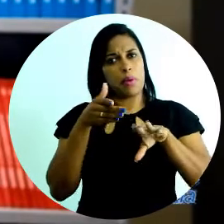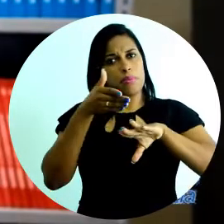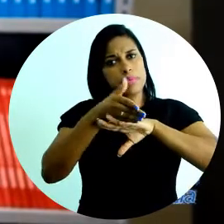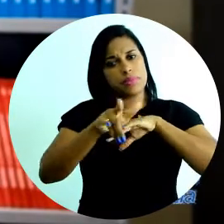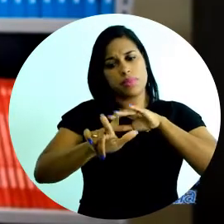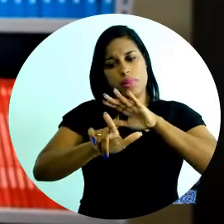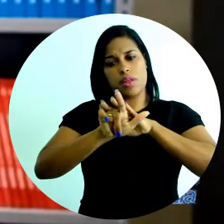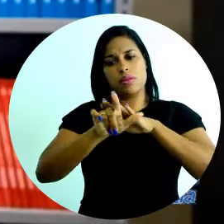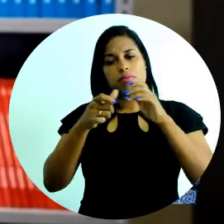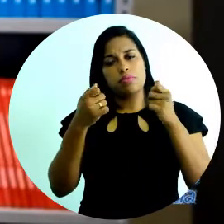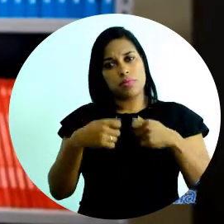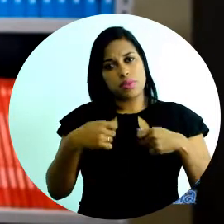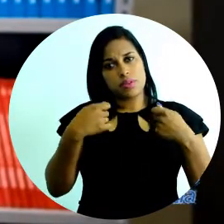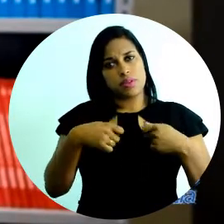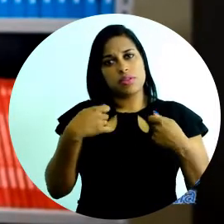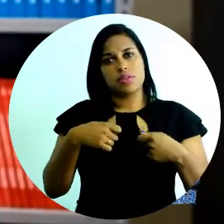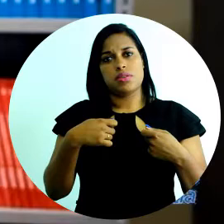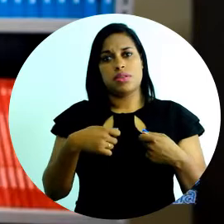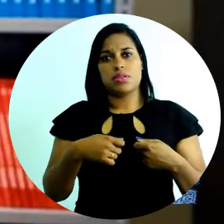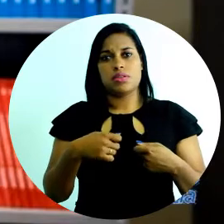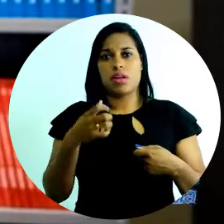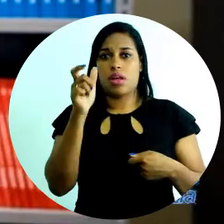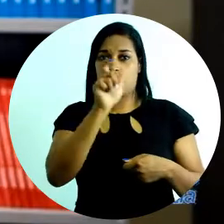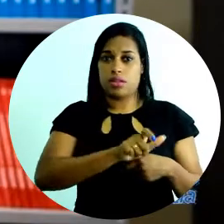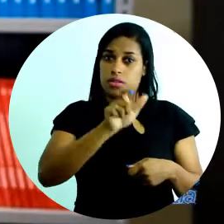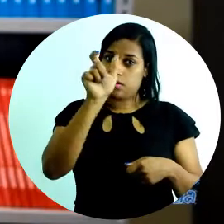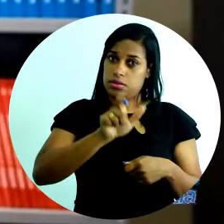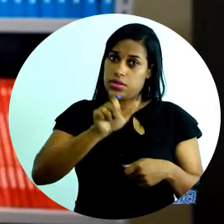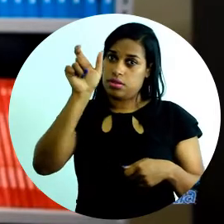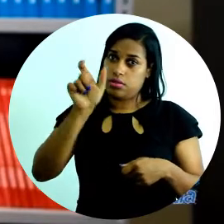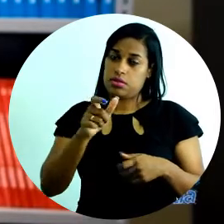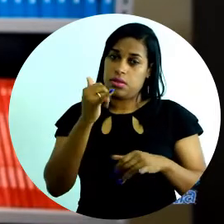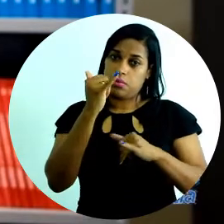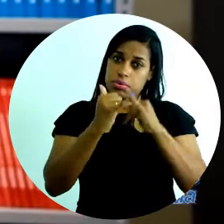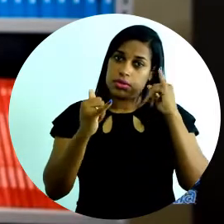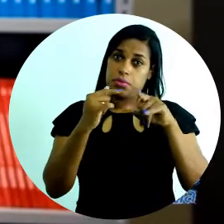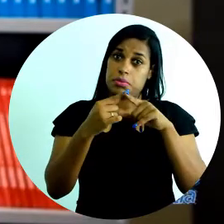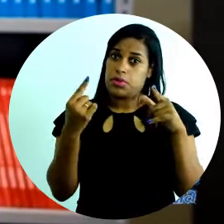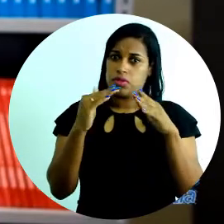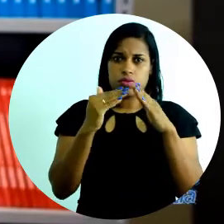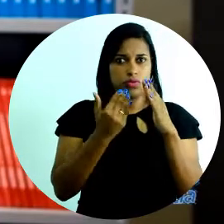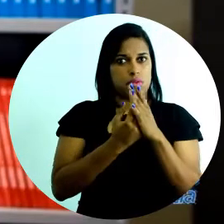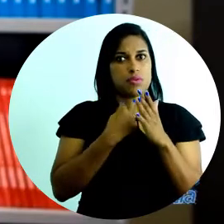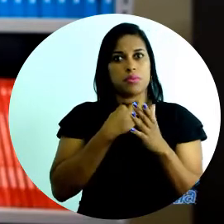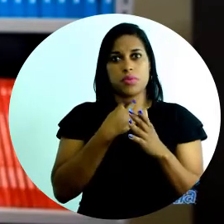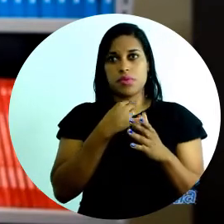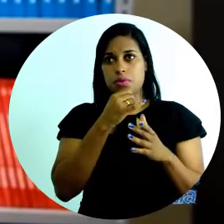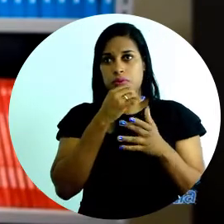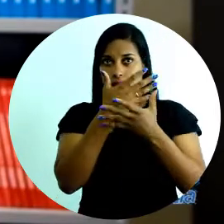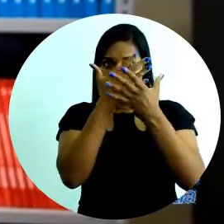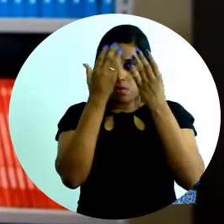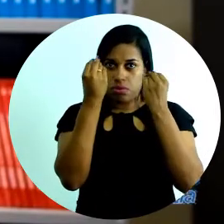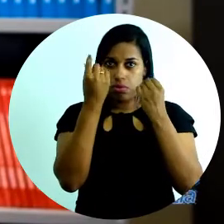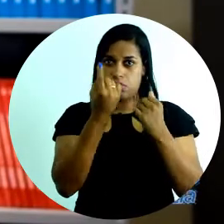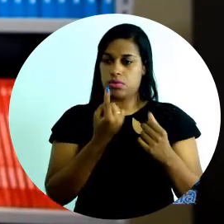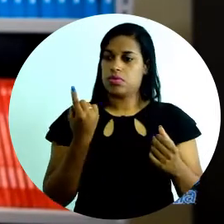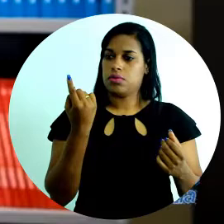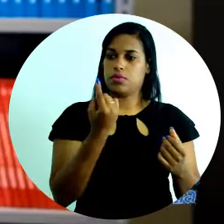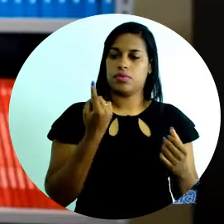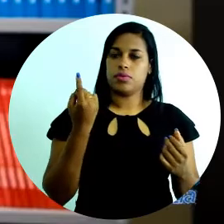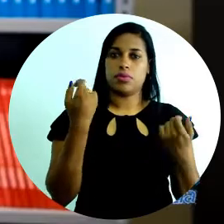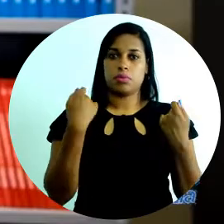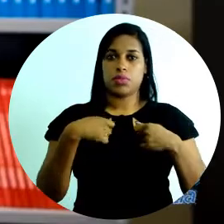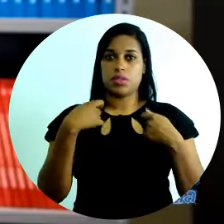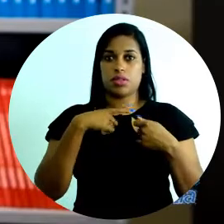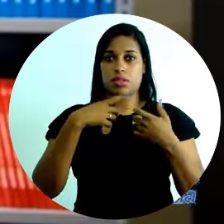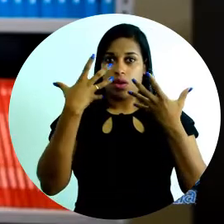legislação, ela está inserida dentro de uma rede de ensino, né, que deve ter características semelhantes, mas a escola não pode deixar de ter a sua individualidade.